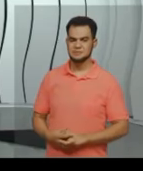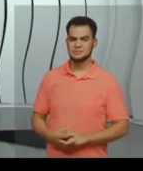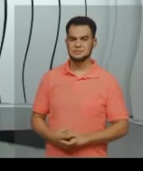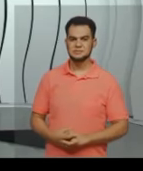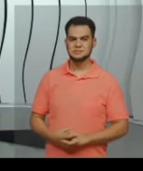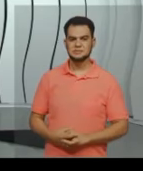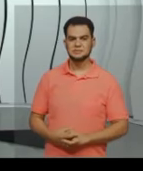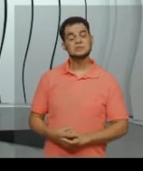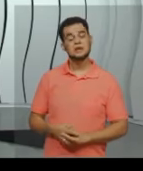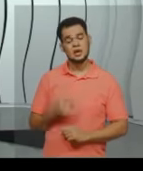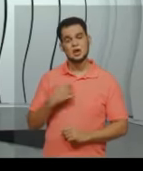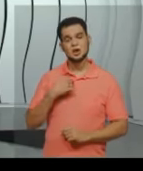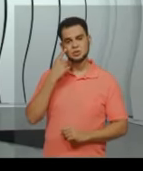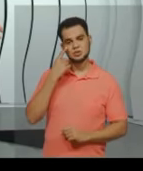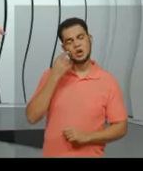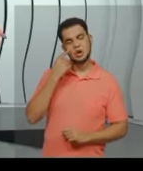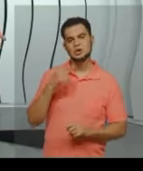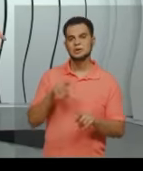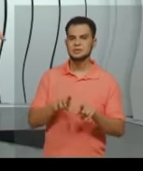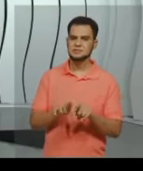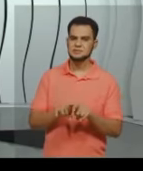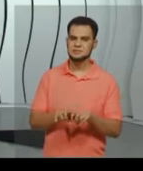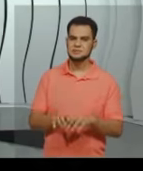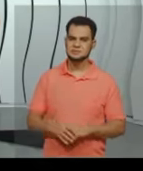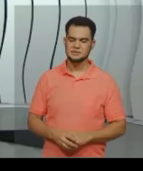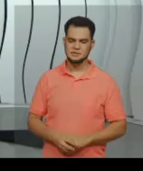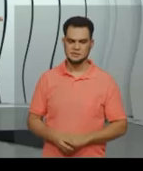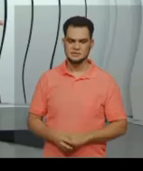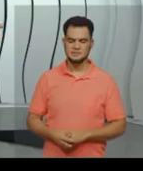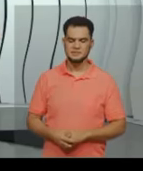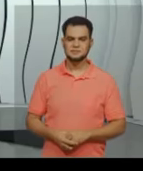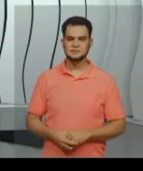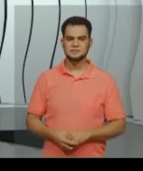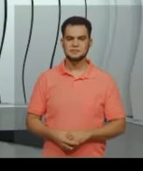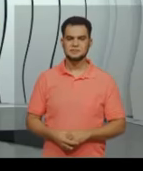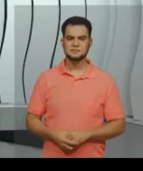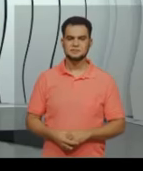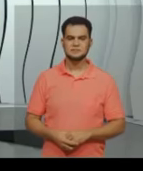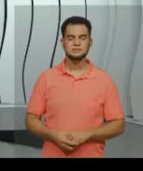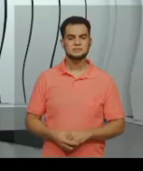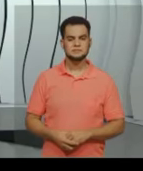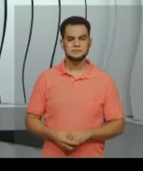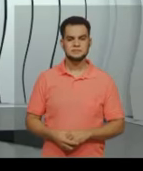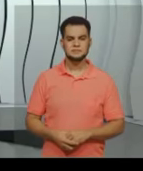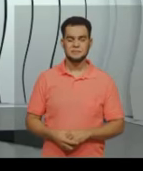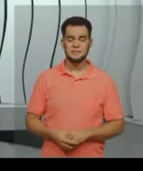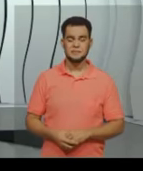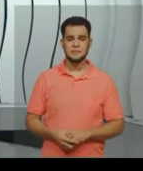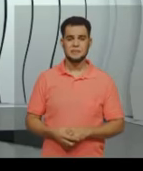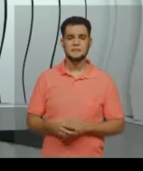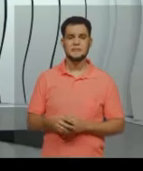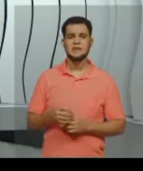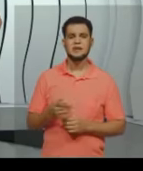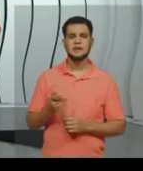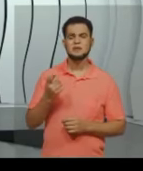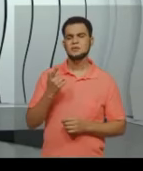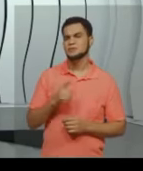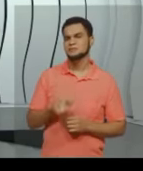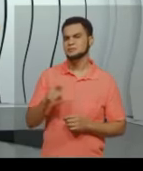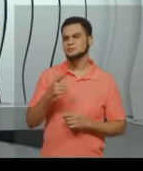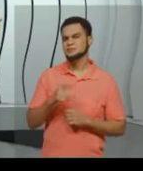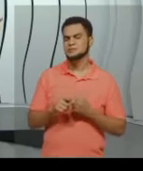Eu choro também. I often cry too. Ou I also cry. Ele, em vez de não repetir o verbo cry,